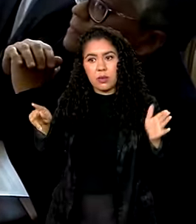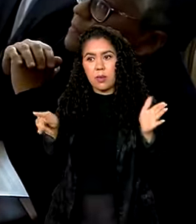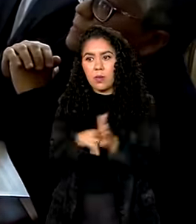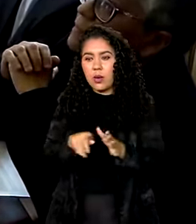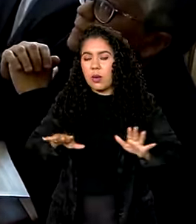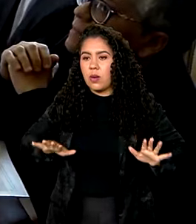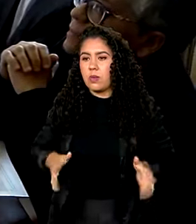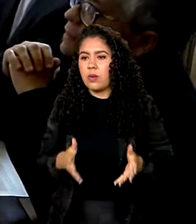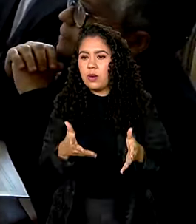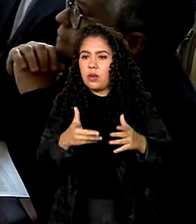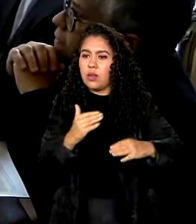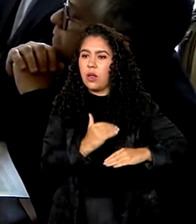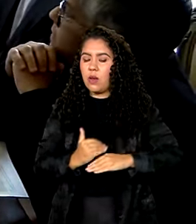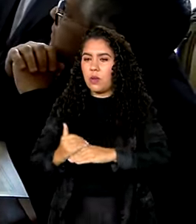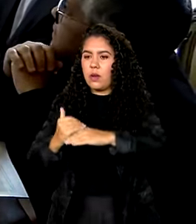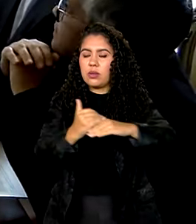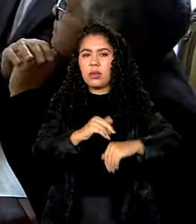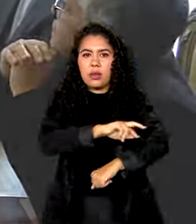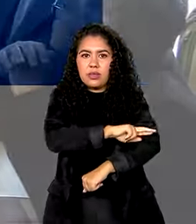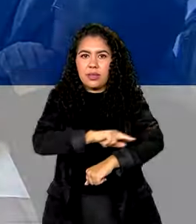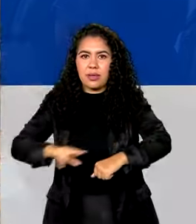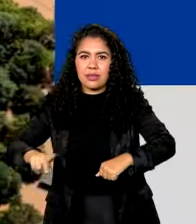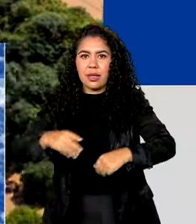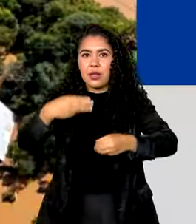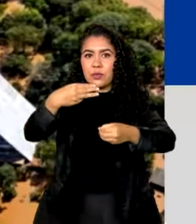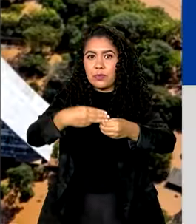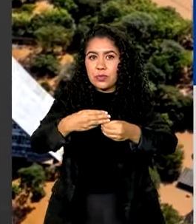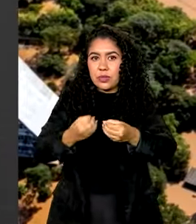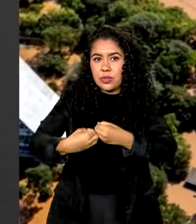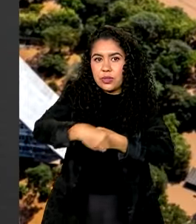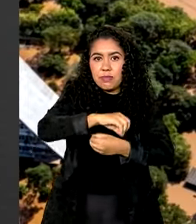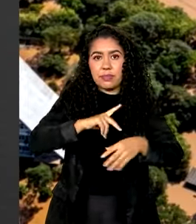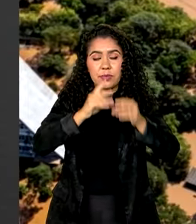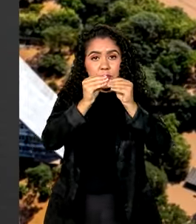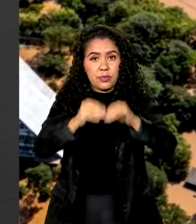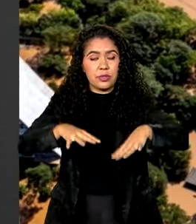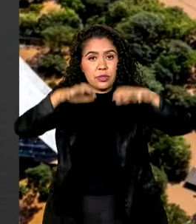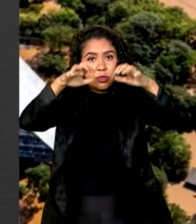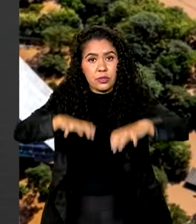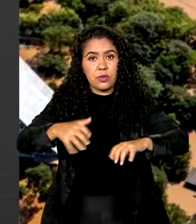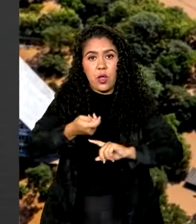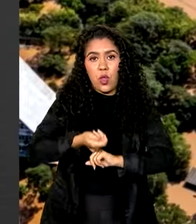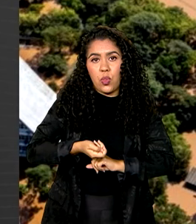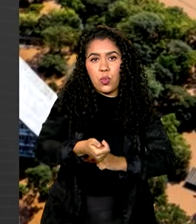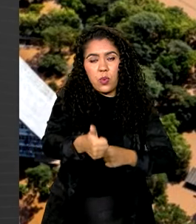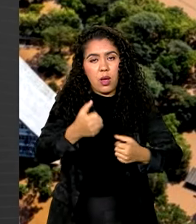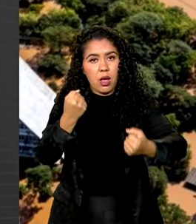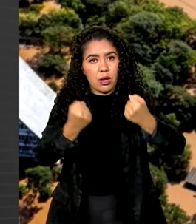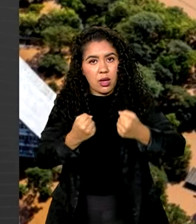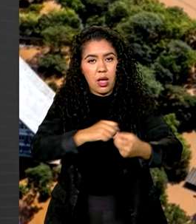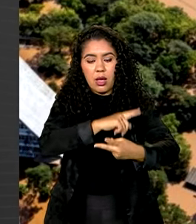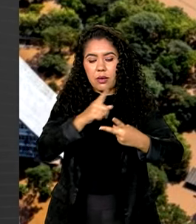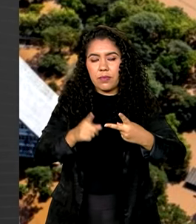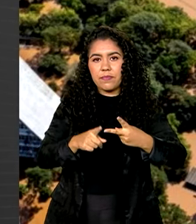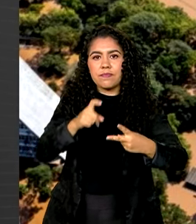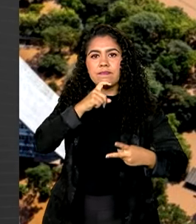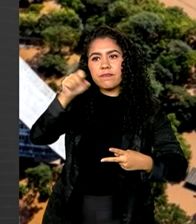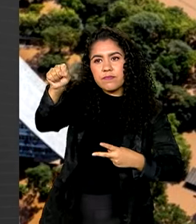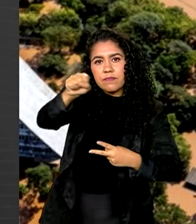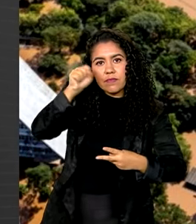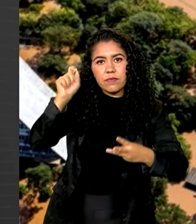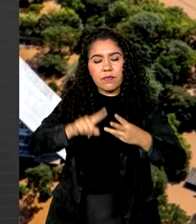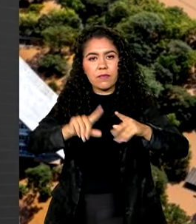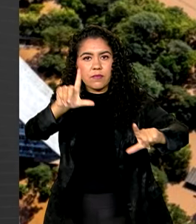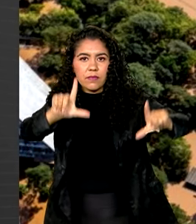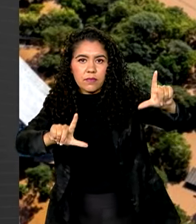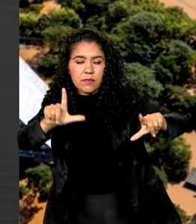da igualdade racial em municípios afetados pelas enchentes. Serão doados carros, refrigeradores, bebedouros e